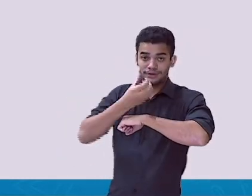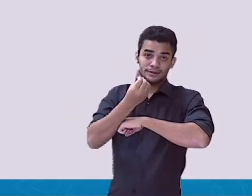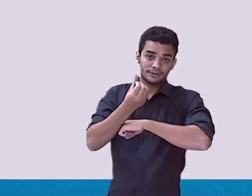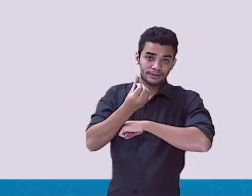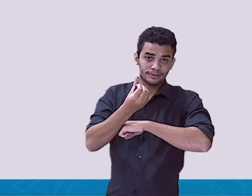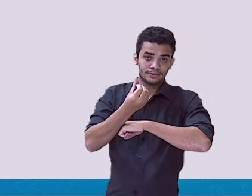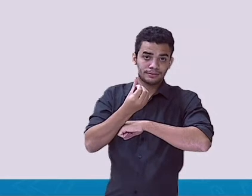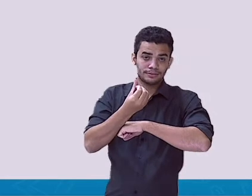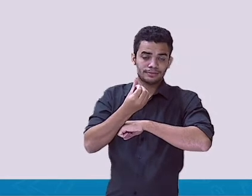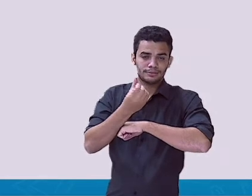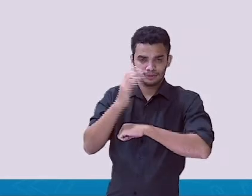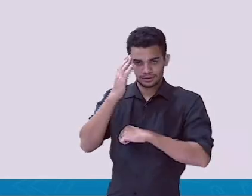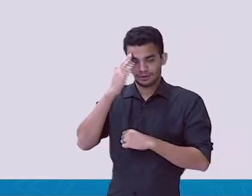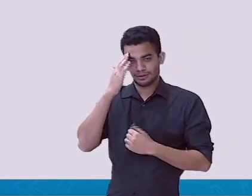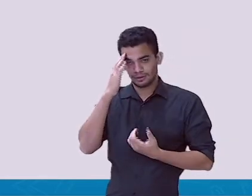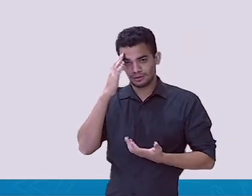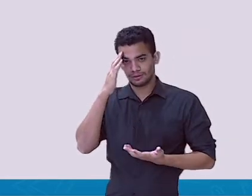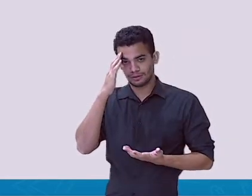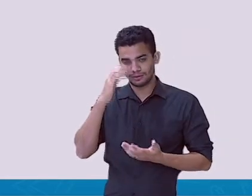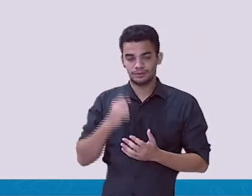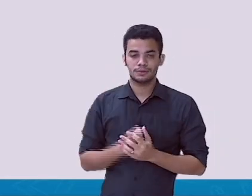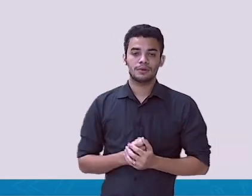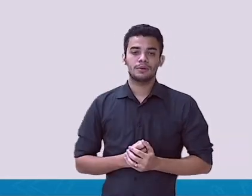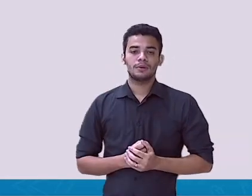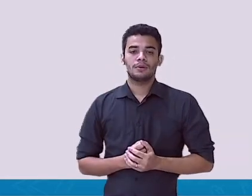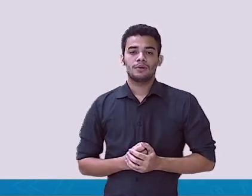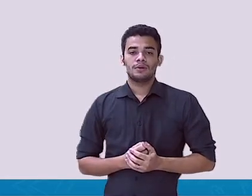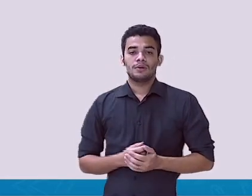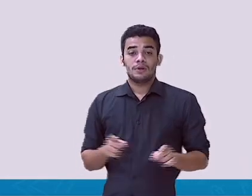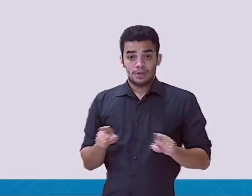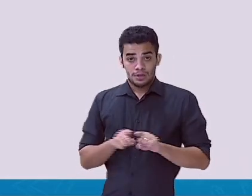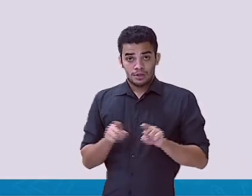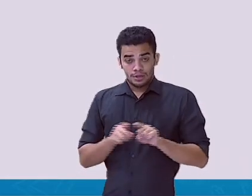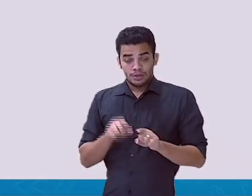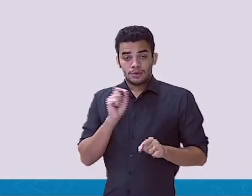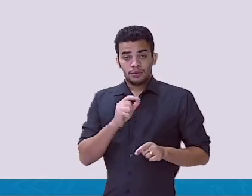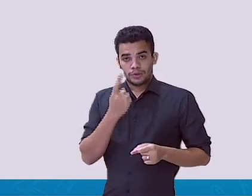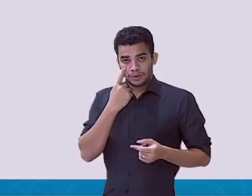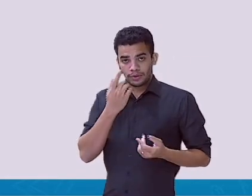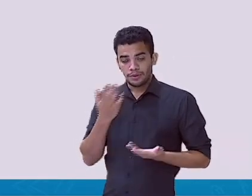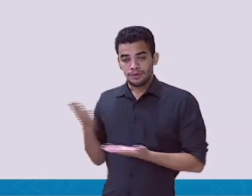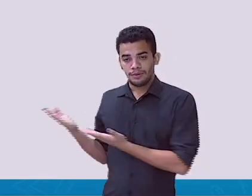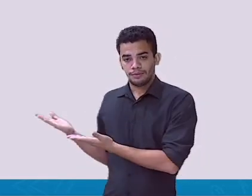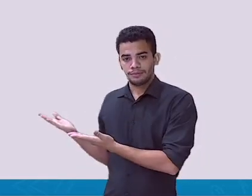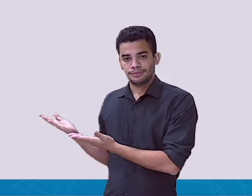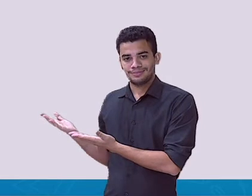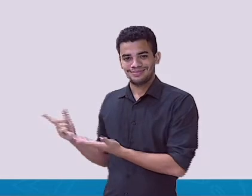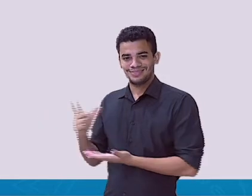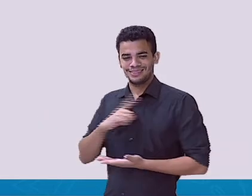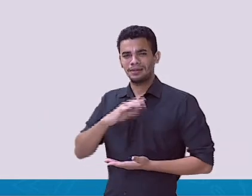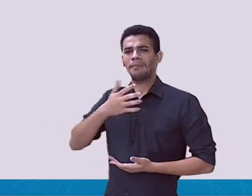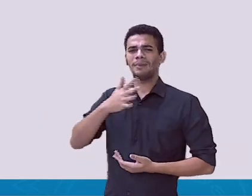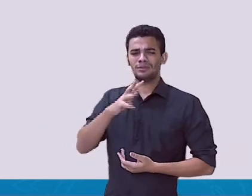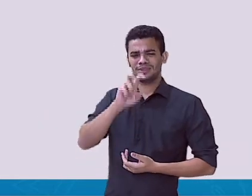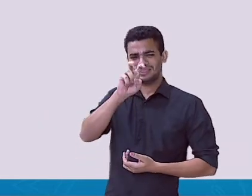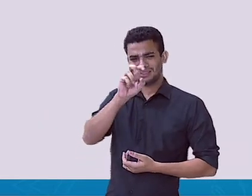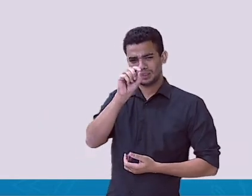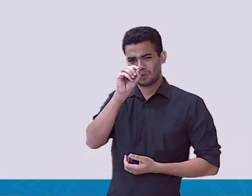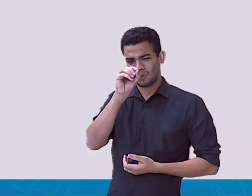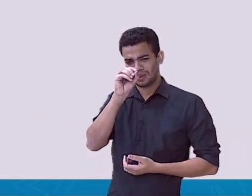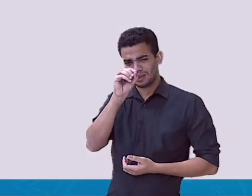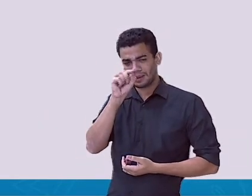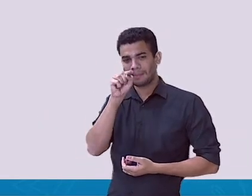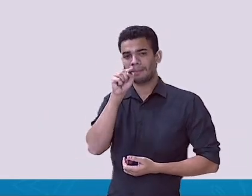As hemípteras, elas hoje estão representadas por volta de 50 mil espécies.